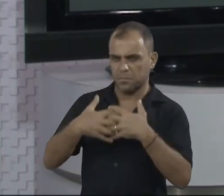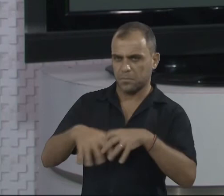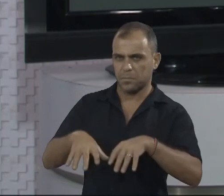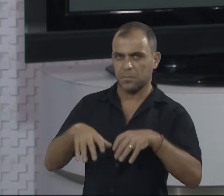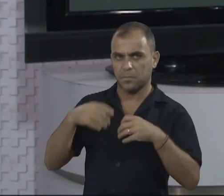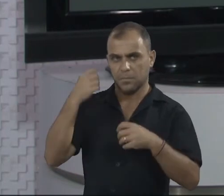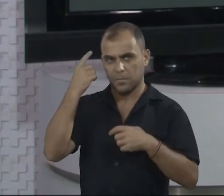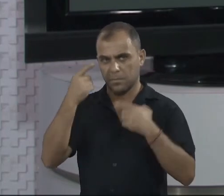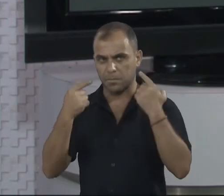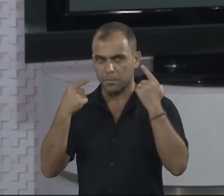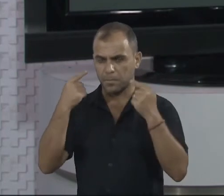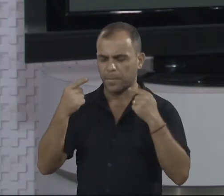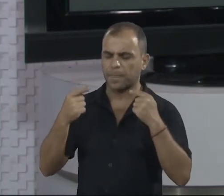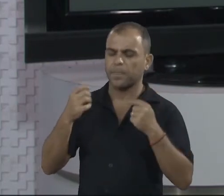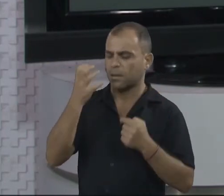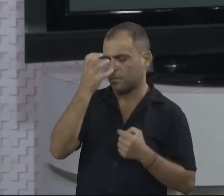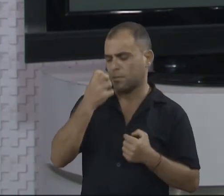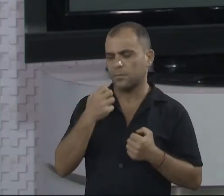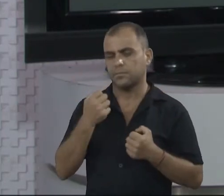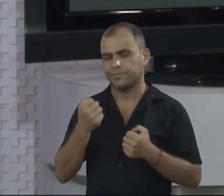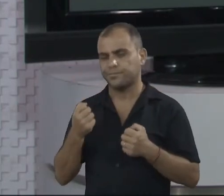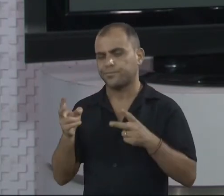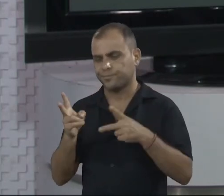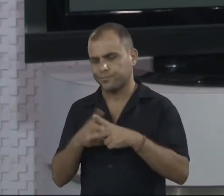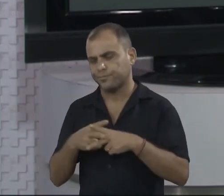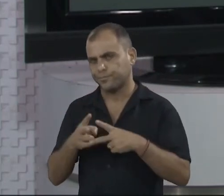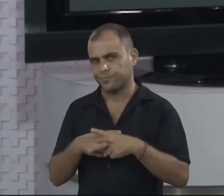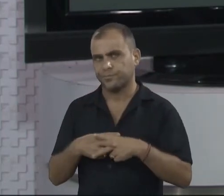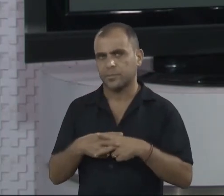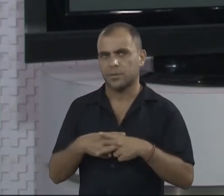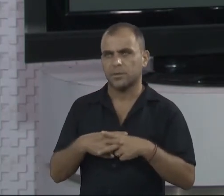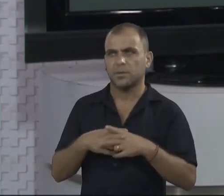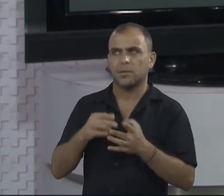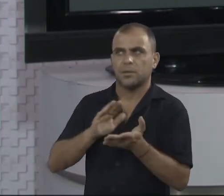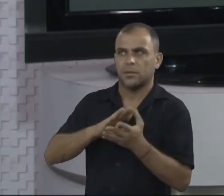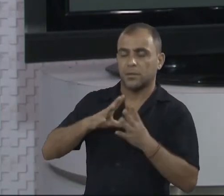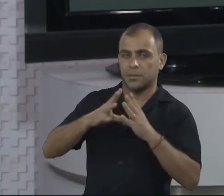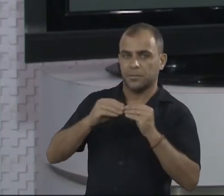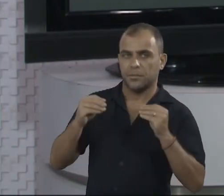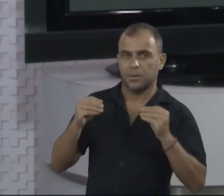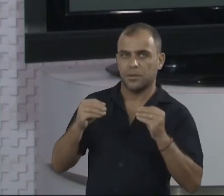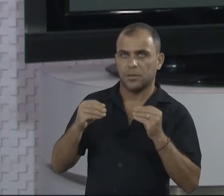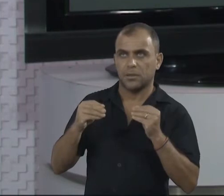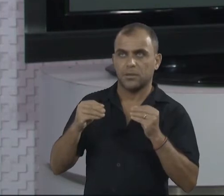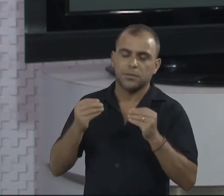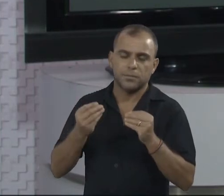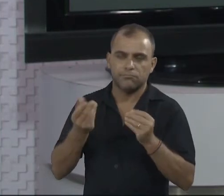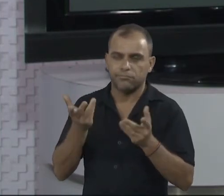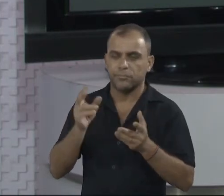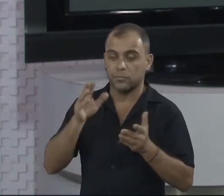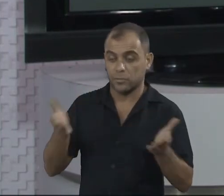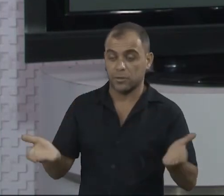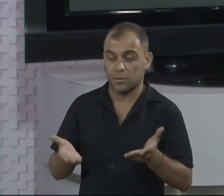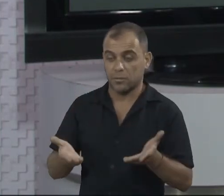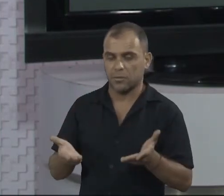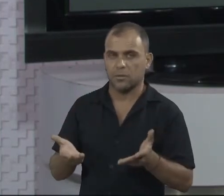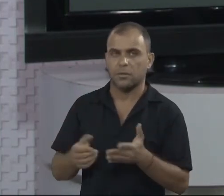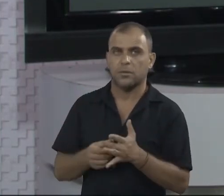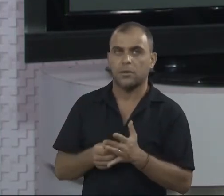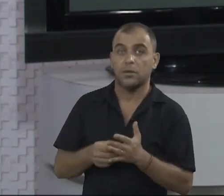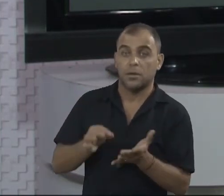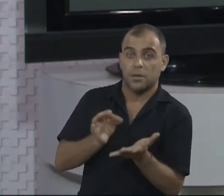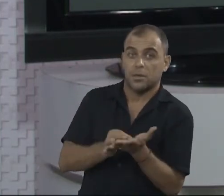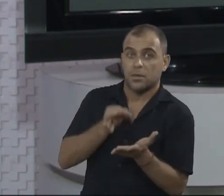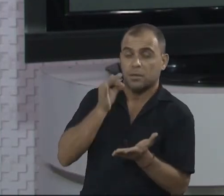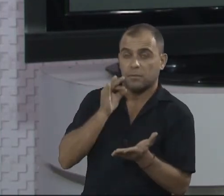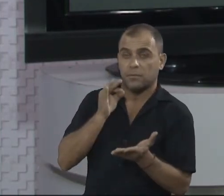pode, né, ficar até agressivo. E a perda de noção da realidade também. Alguns exemplos aqui: cafeína,